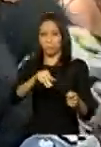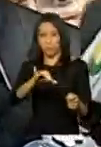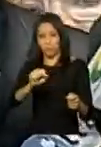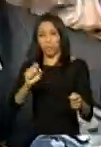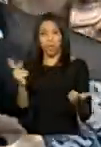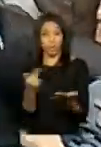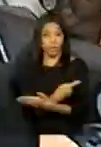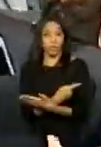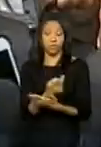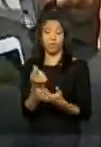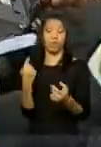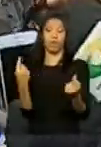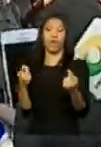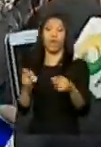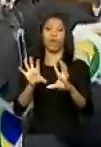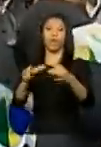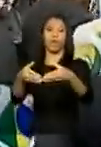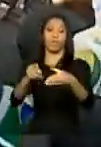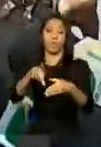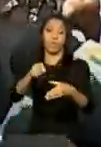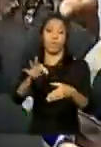tempo.